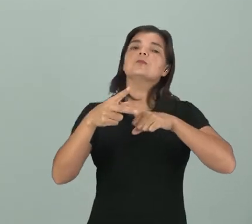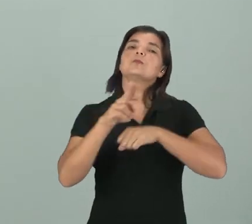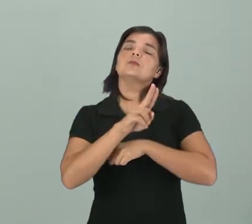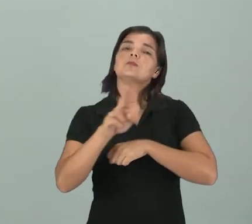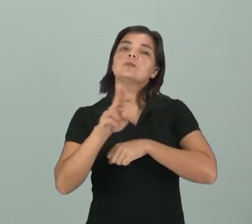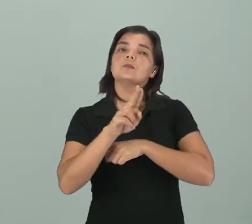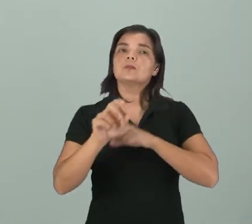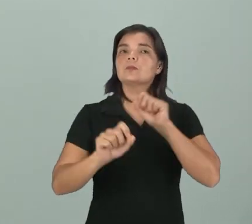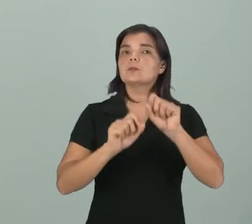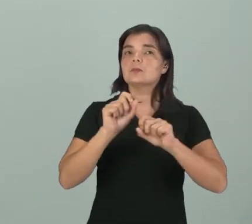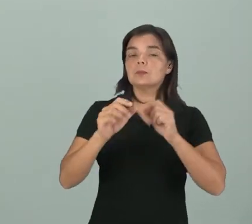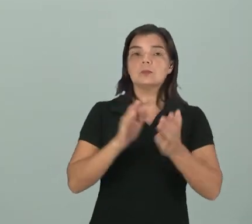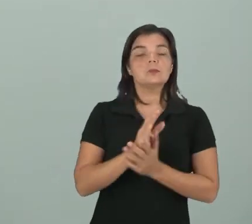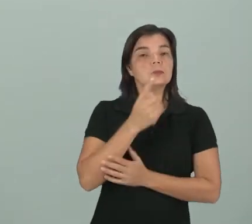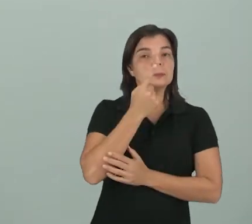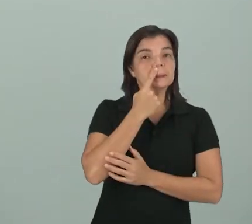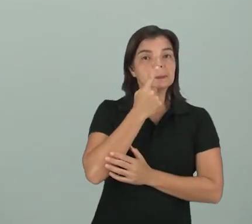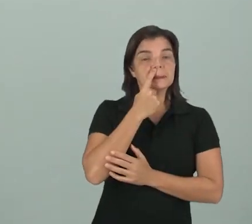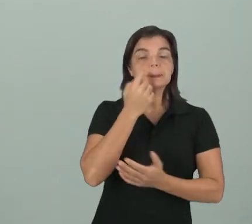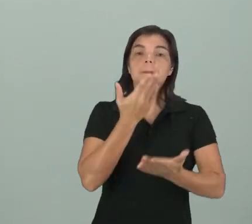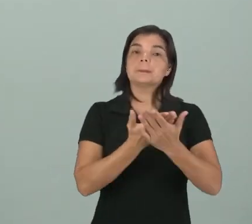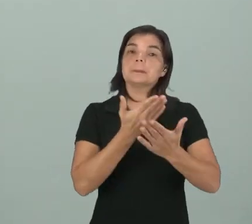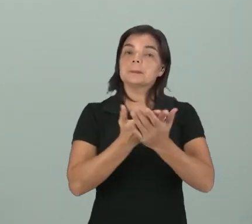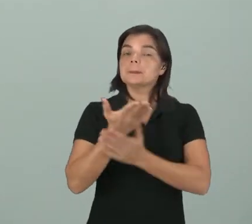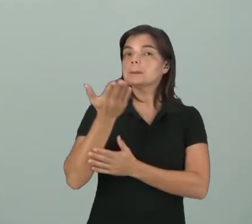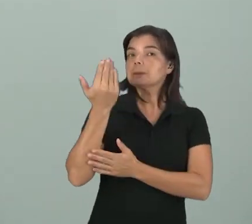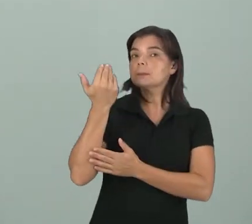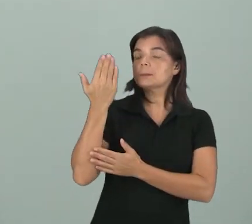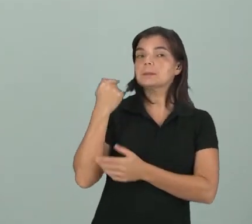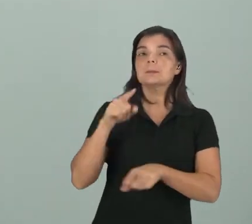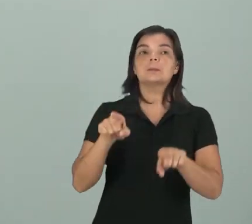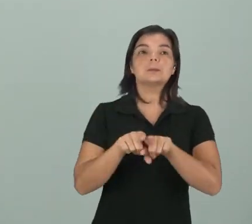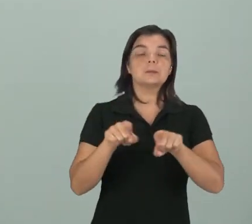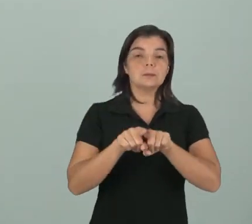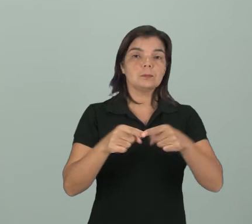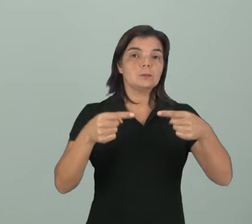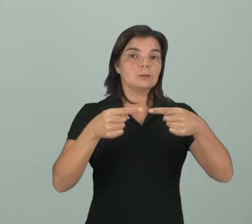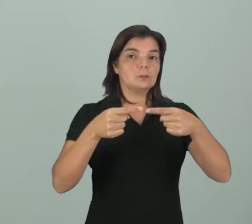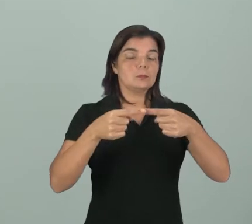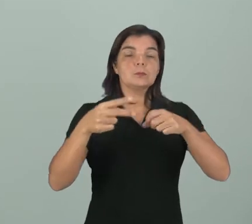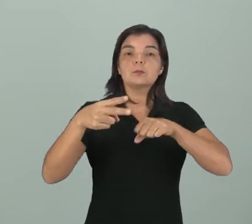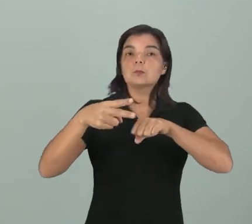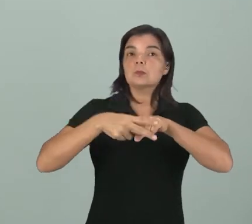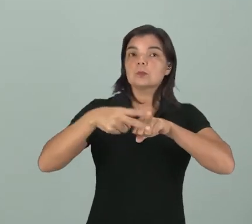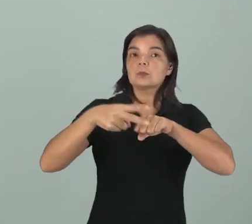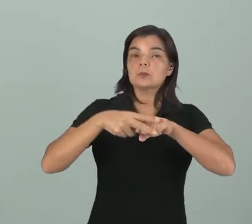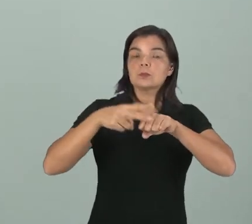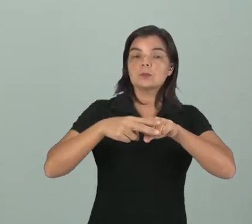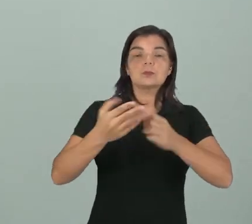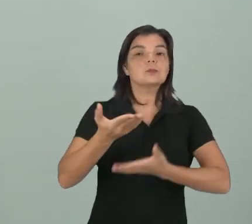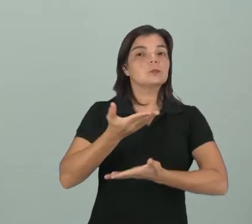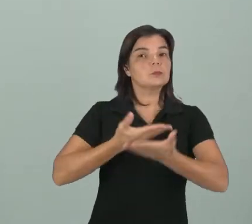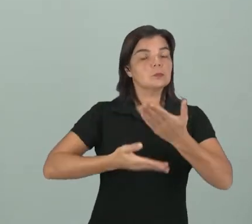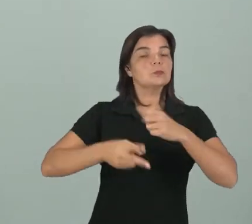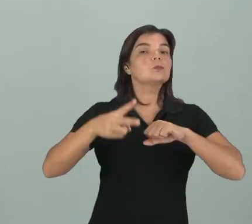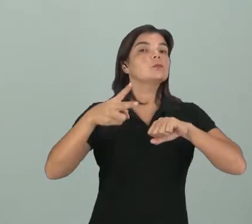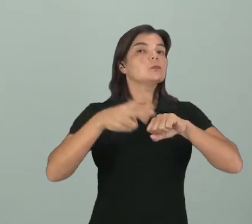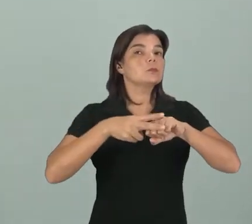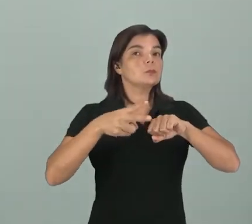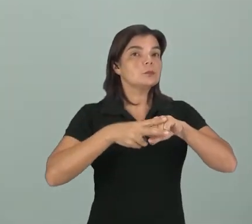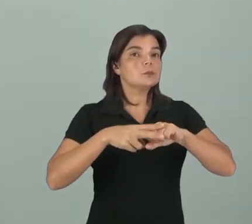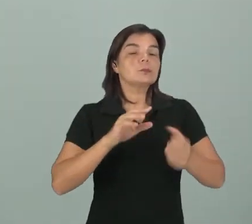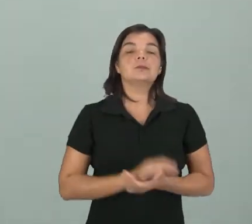nominal? Nós vimos o quê? Na aula anterior, a gente viu que a concordância verbal está relacionada ao